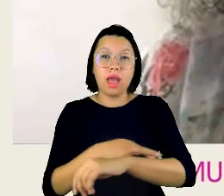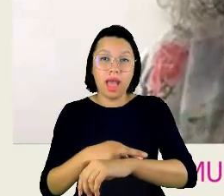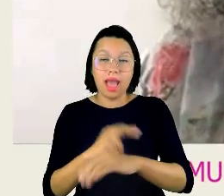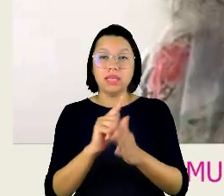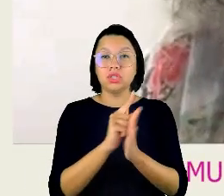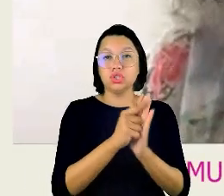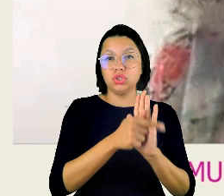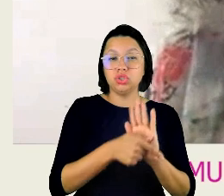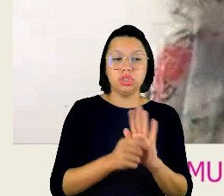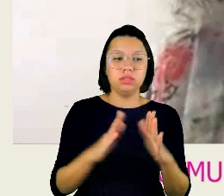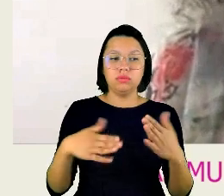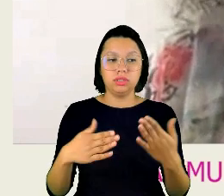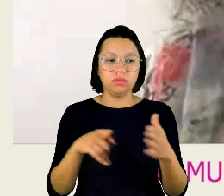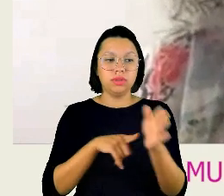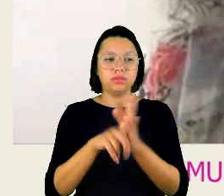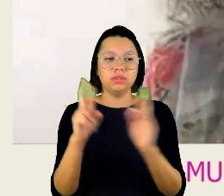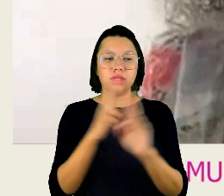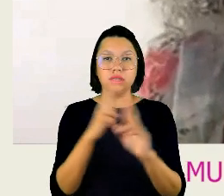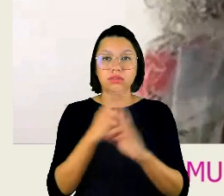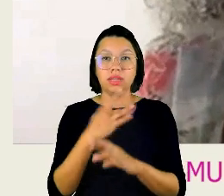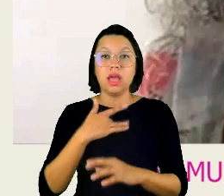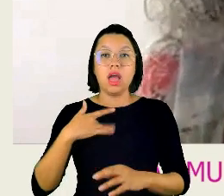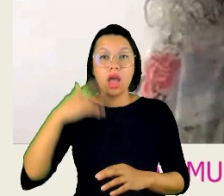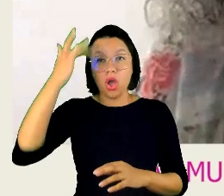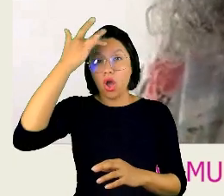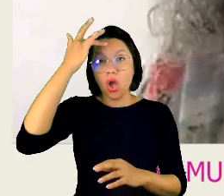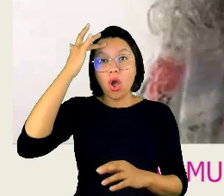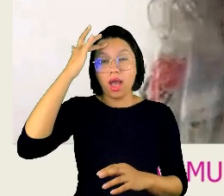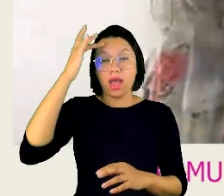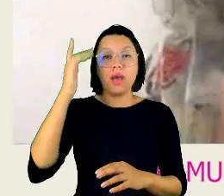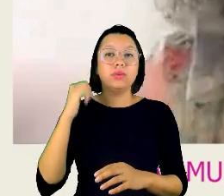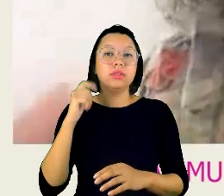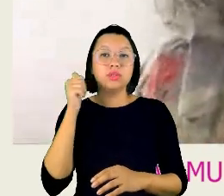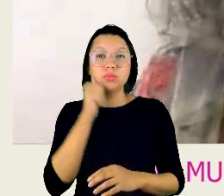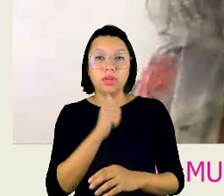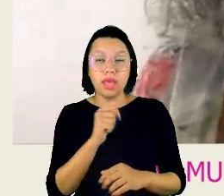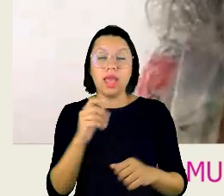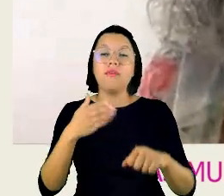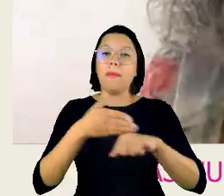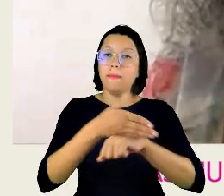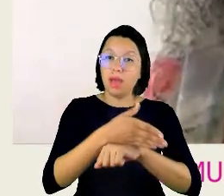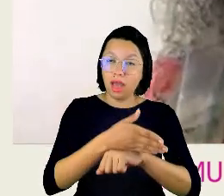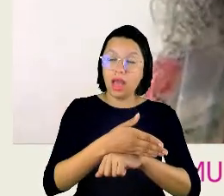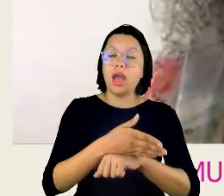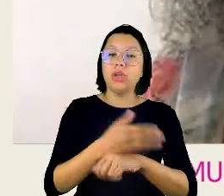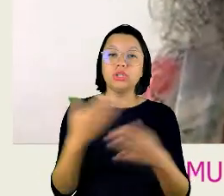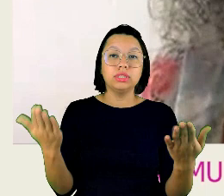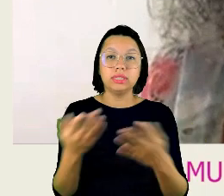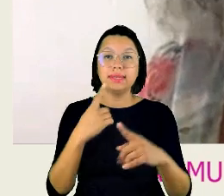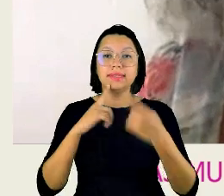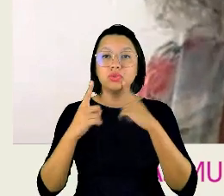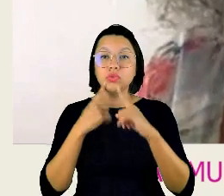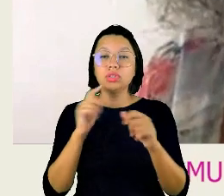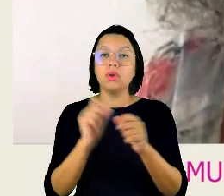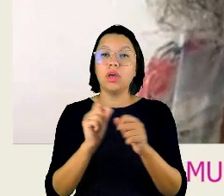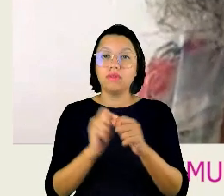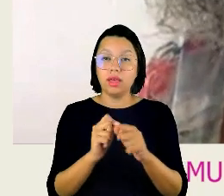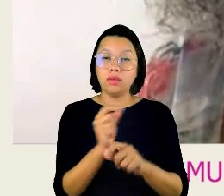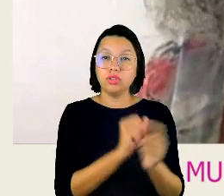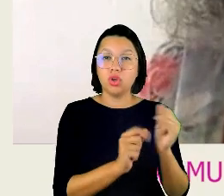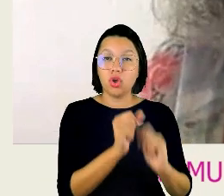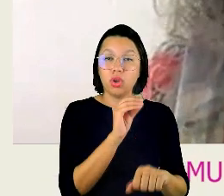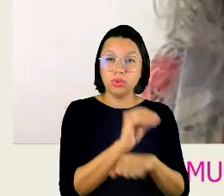gênero. Então, questões relacionadas à saúde mental das mulheres, entre outras, fazem parte da discussão que faremos hoje sobre a